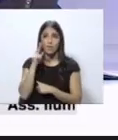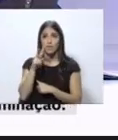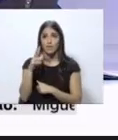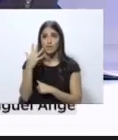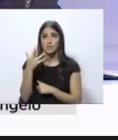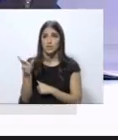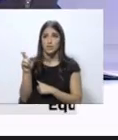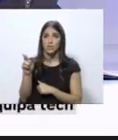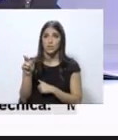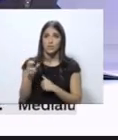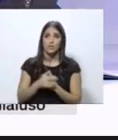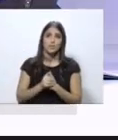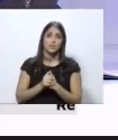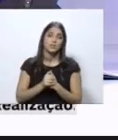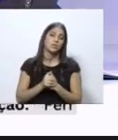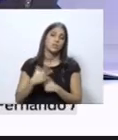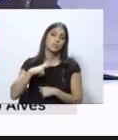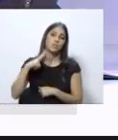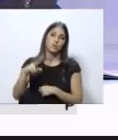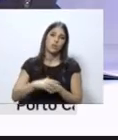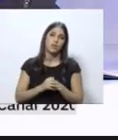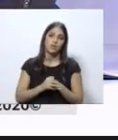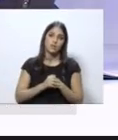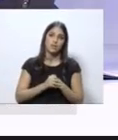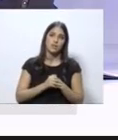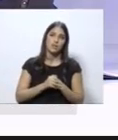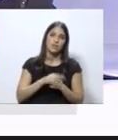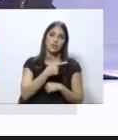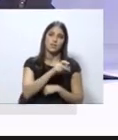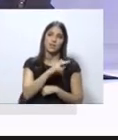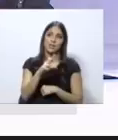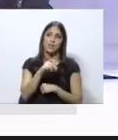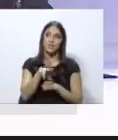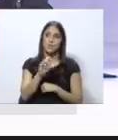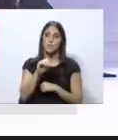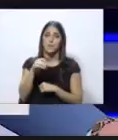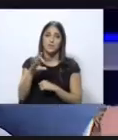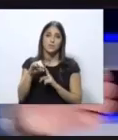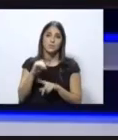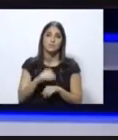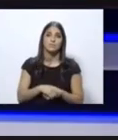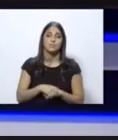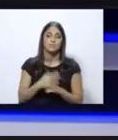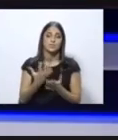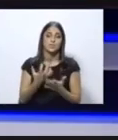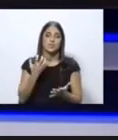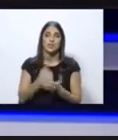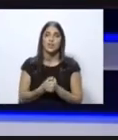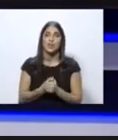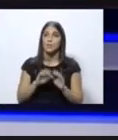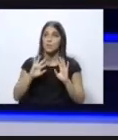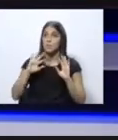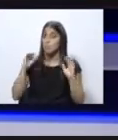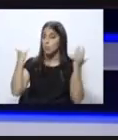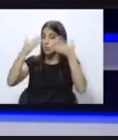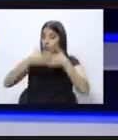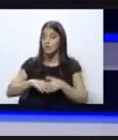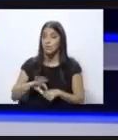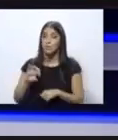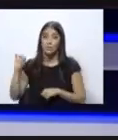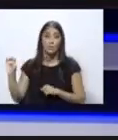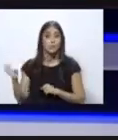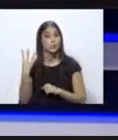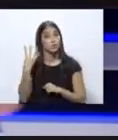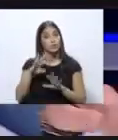Clube do Porto conquistado em pleno terreiro do Paço. Exatamente. Maravilha. Eu sou o melhor. E já não há tempo para mais neste Universo Porto. Muito boa noite aos